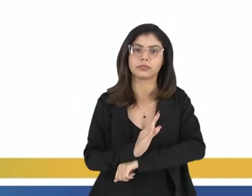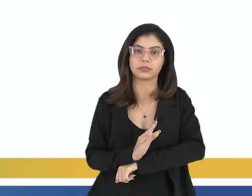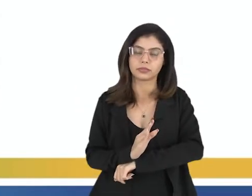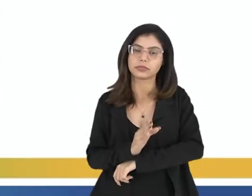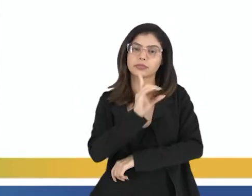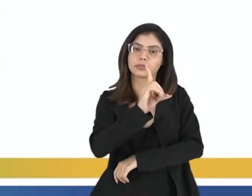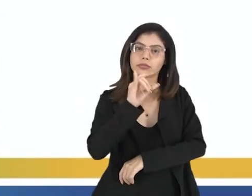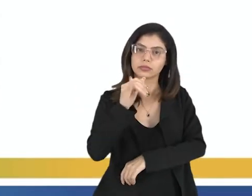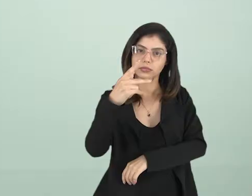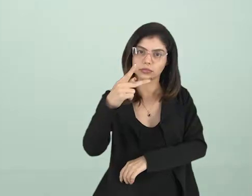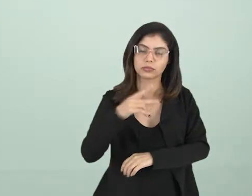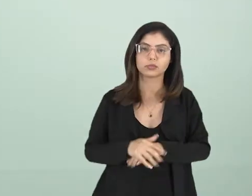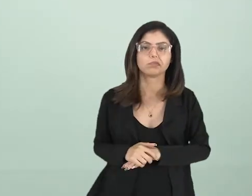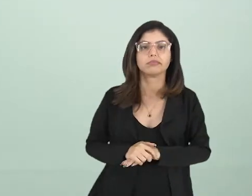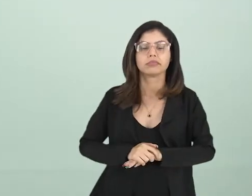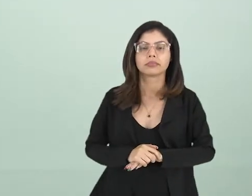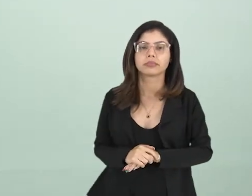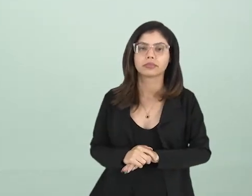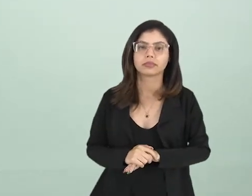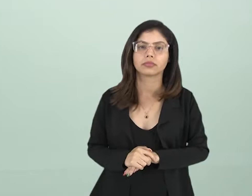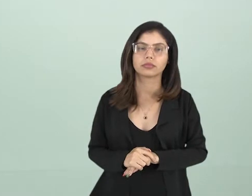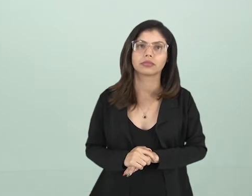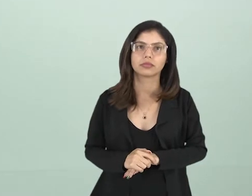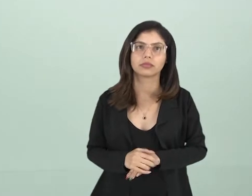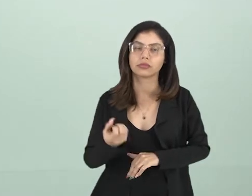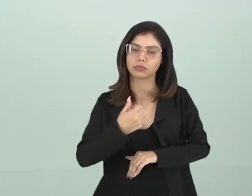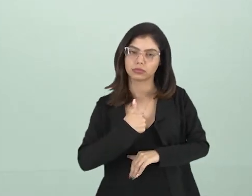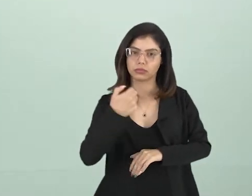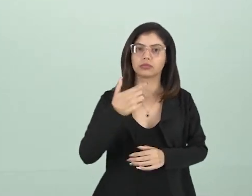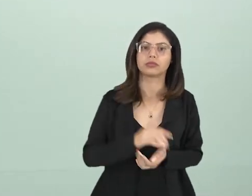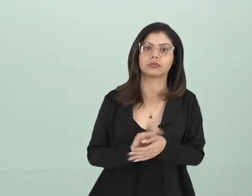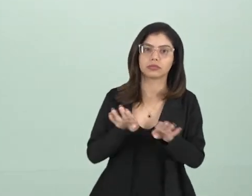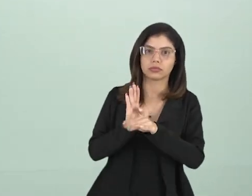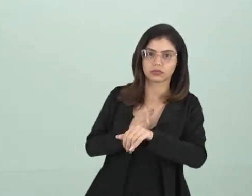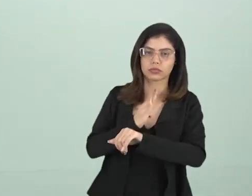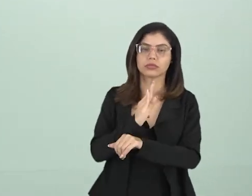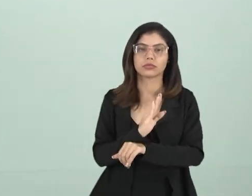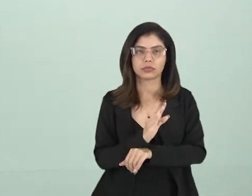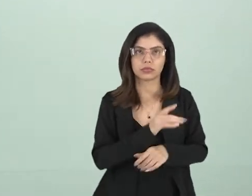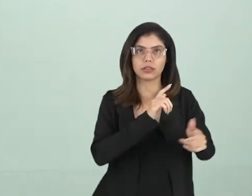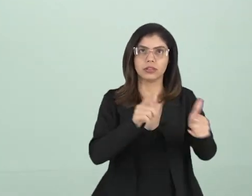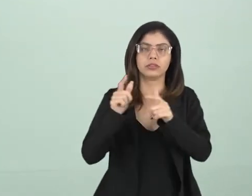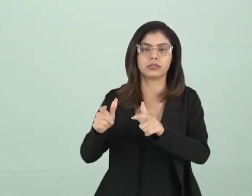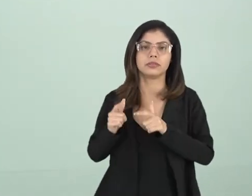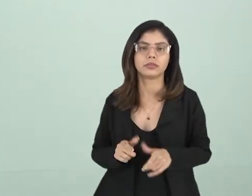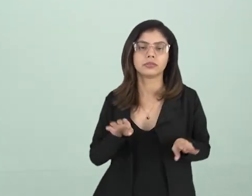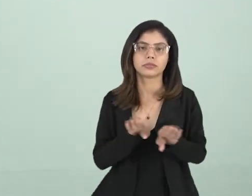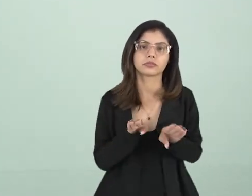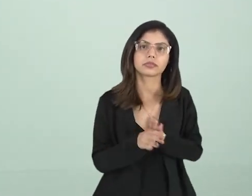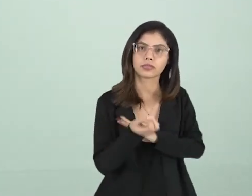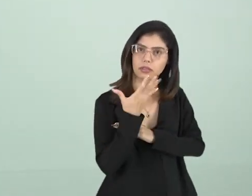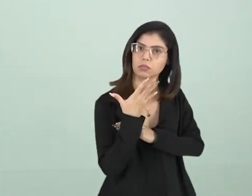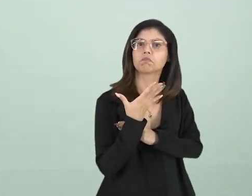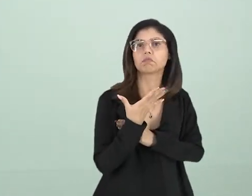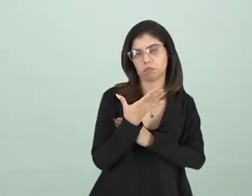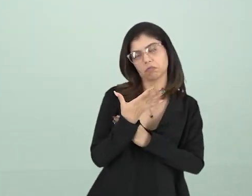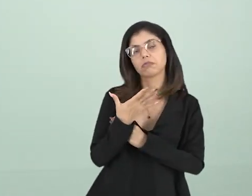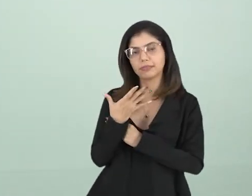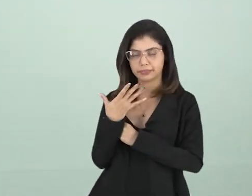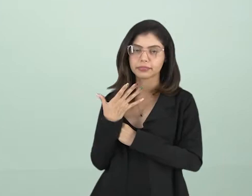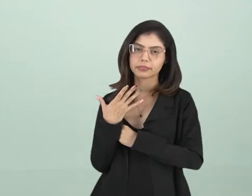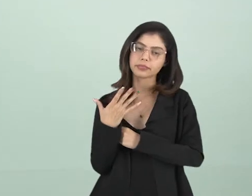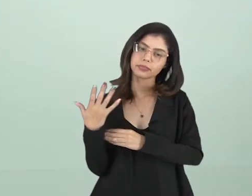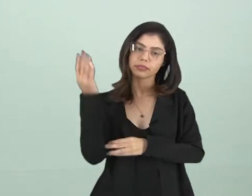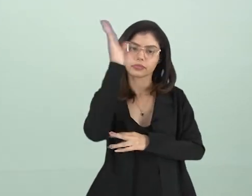censura desse departamento, tá? E Vargas, claro, entrava no lado dessas pessoas como um grande benfeitor, né, da